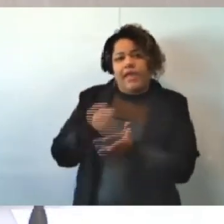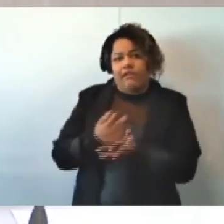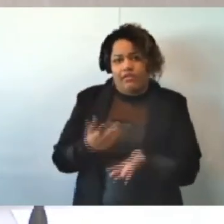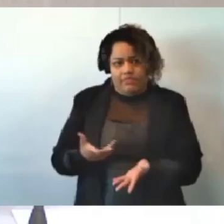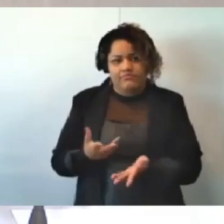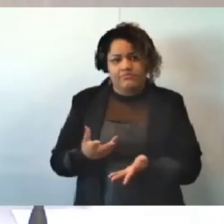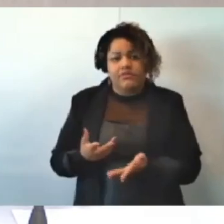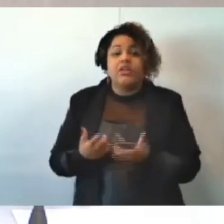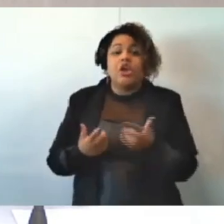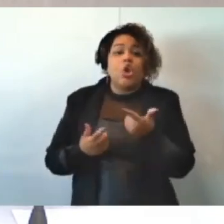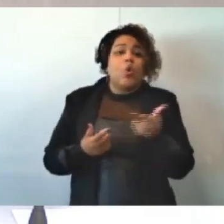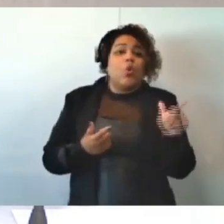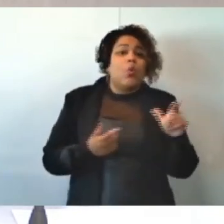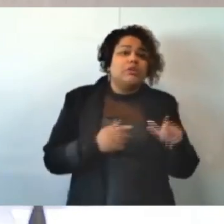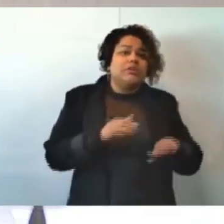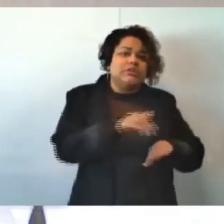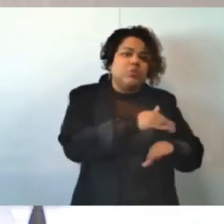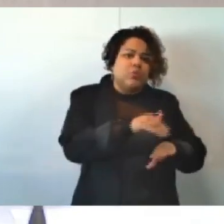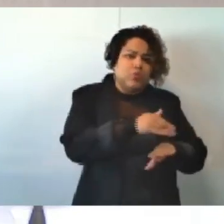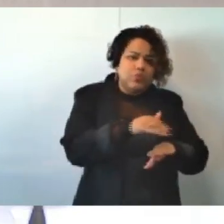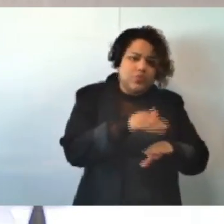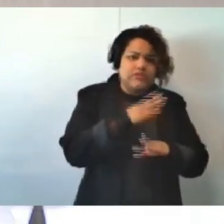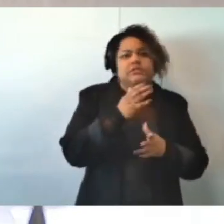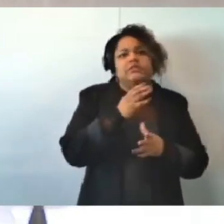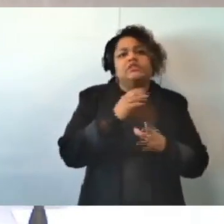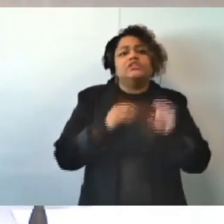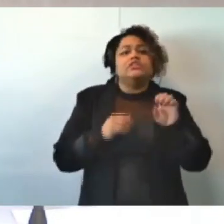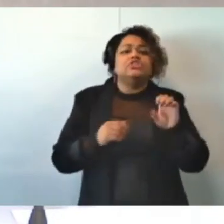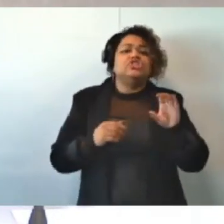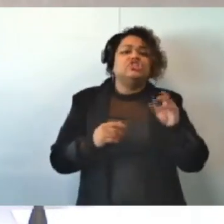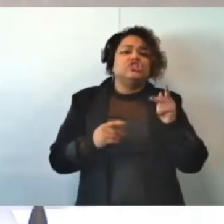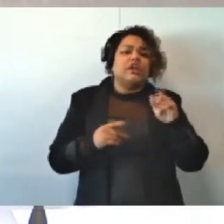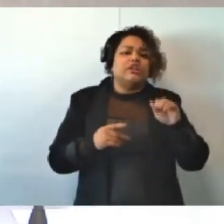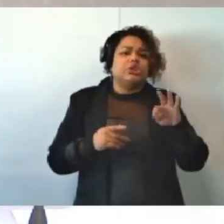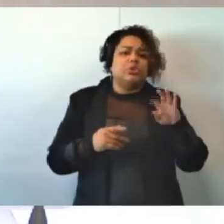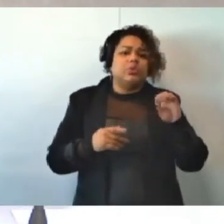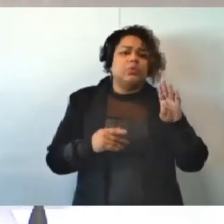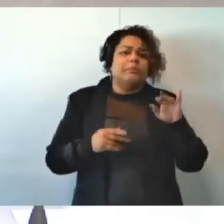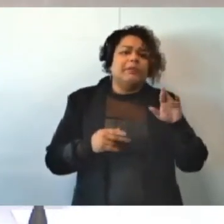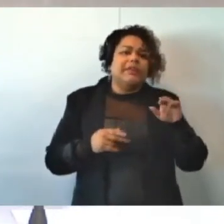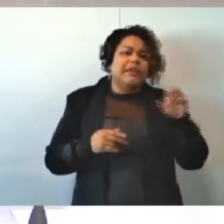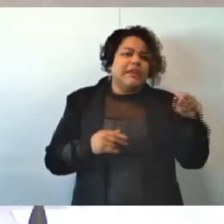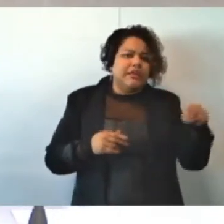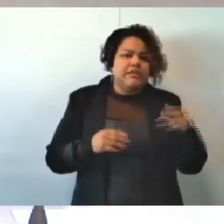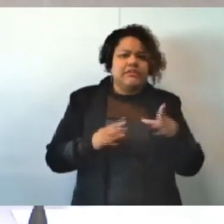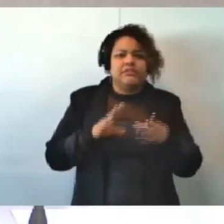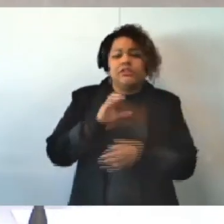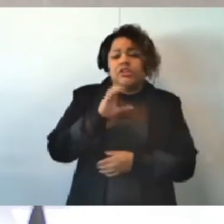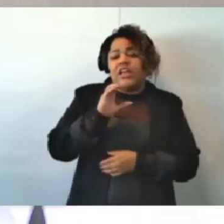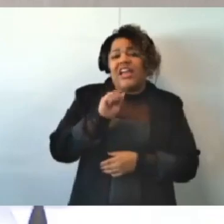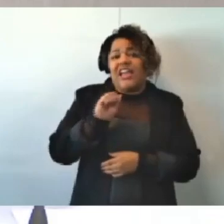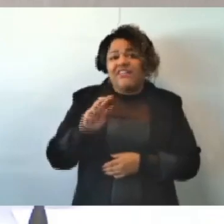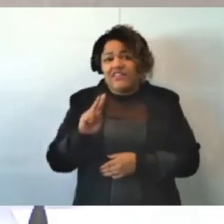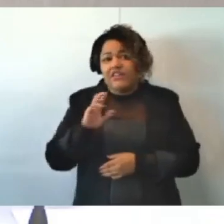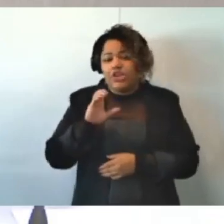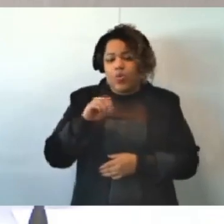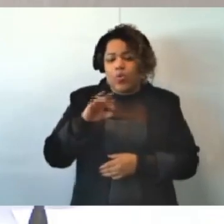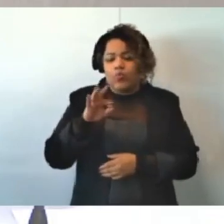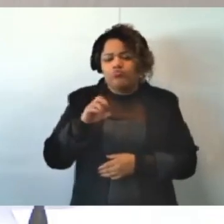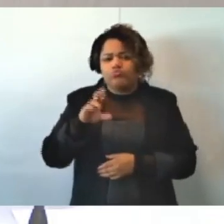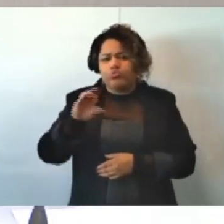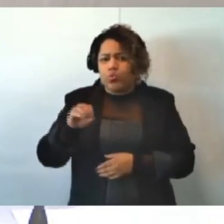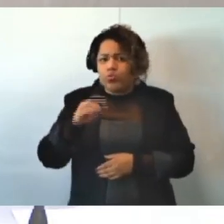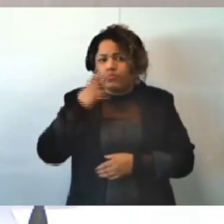própria Contorno, que dentro do bairro não tem mais do que 1,2 km, completamente abandonados, tudo quebrado, cheio